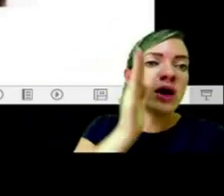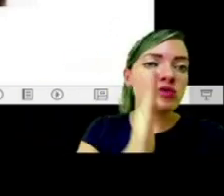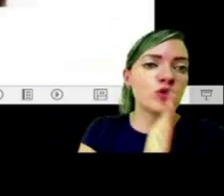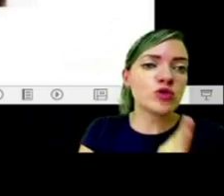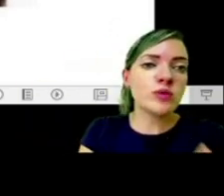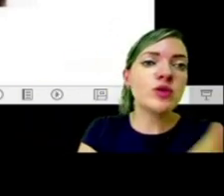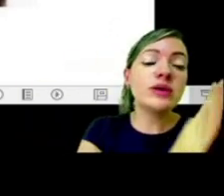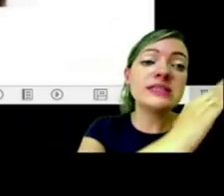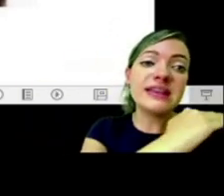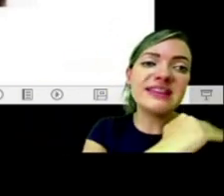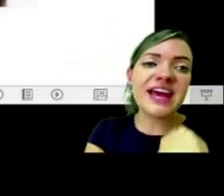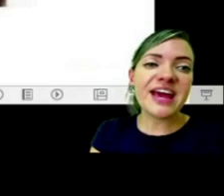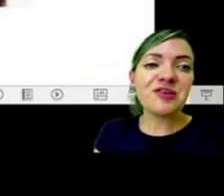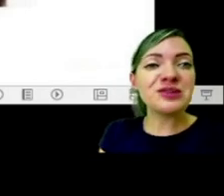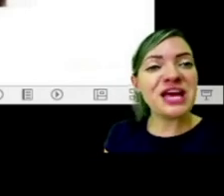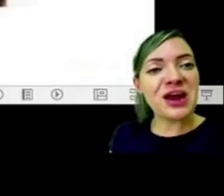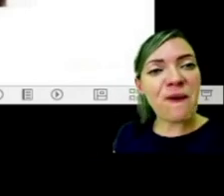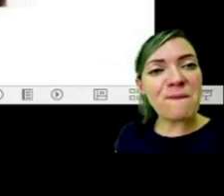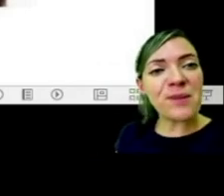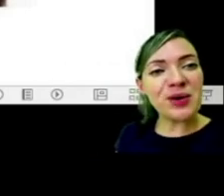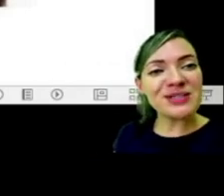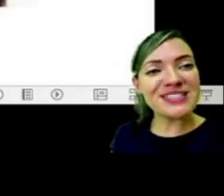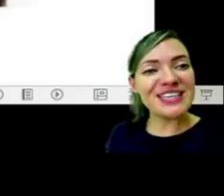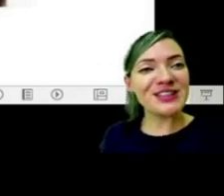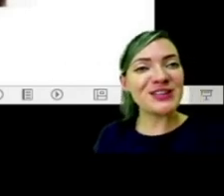produtor aos consumidores até o